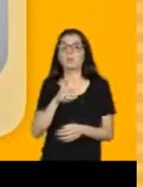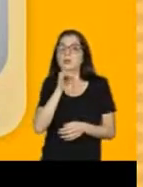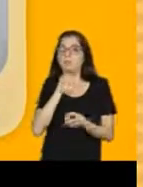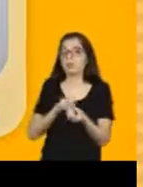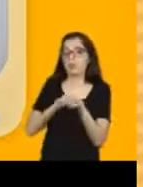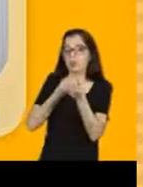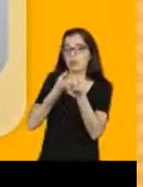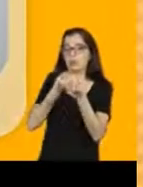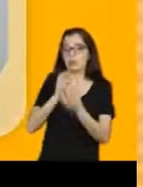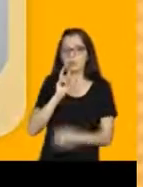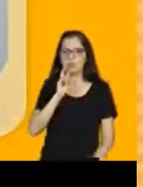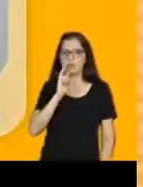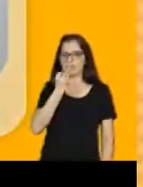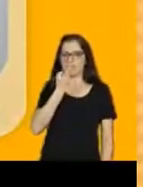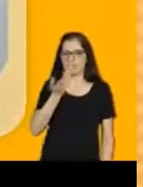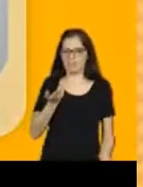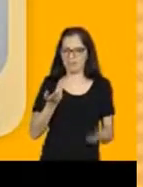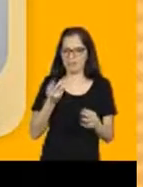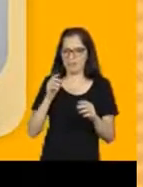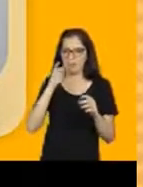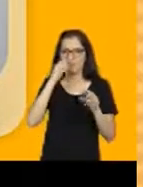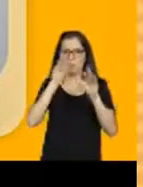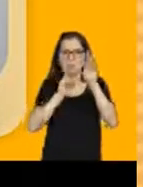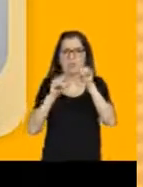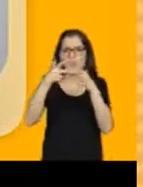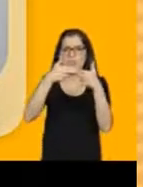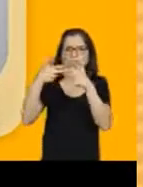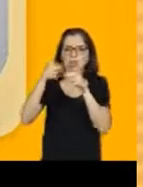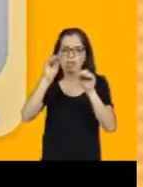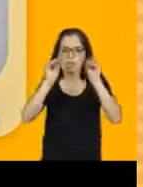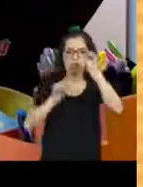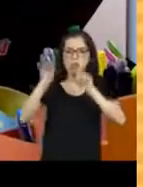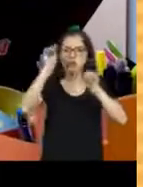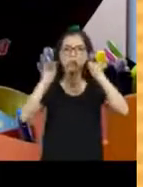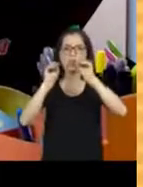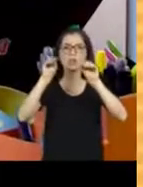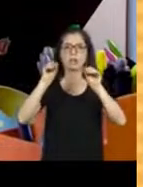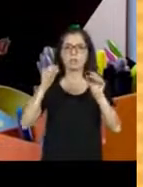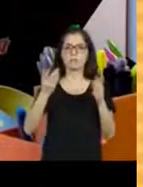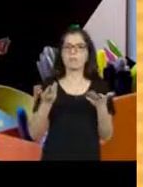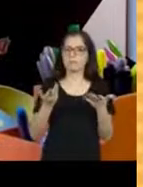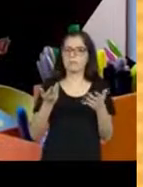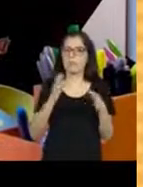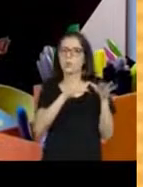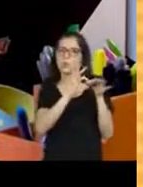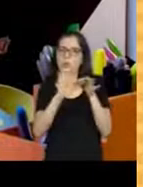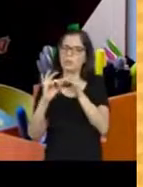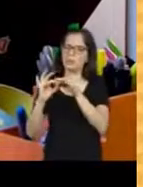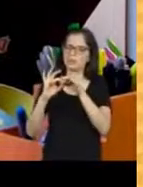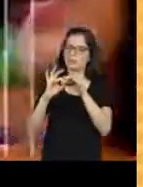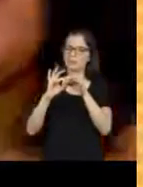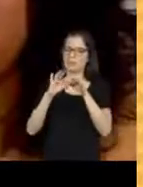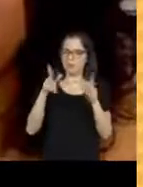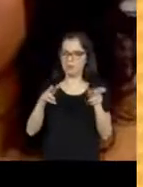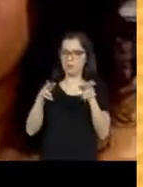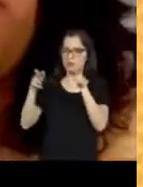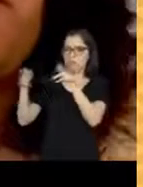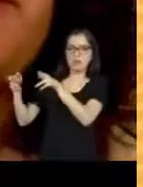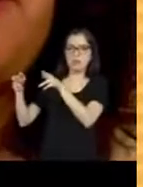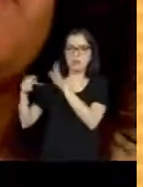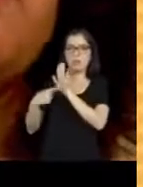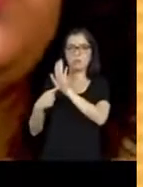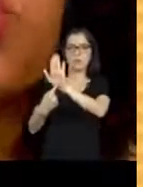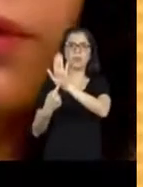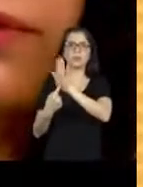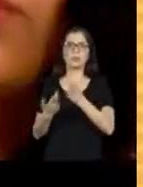informações imprecisas, deturpadas, manipuladas e também tiradas do contexto. Isso é meio novidade, não é? Na realidade, não é